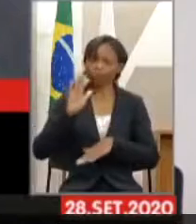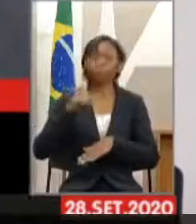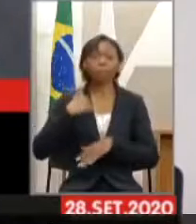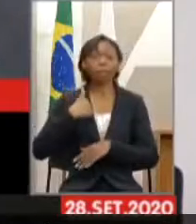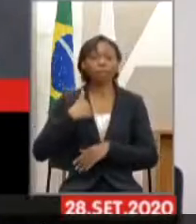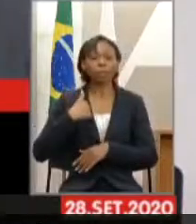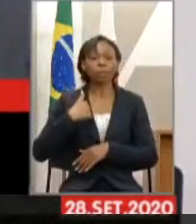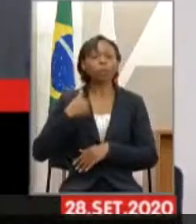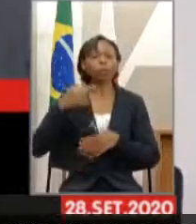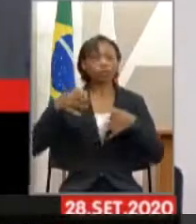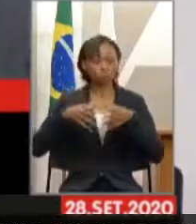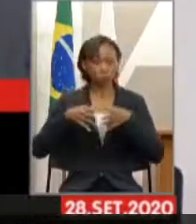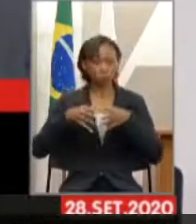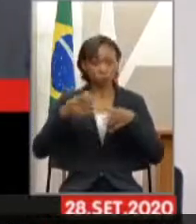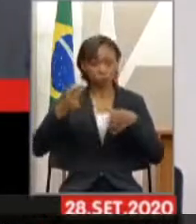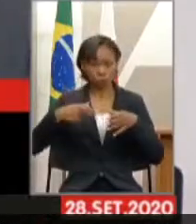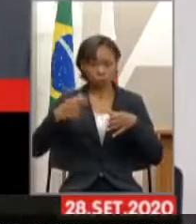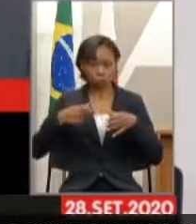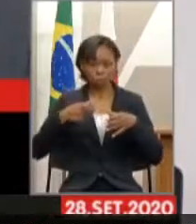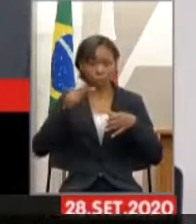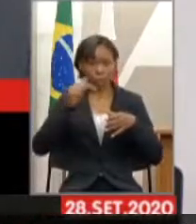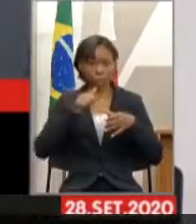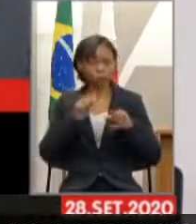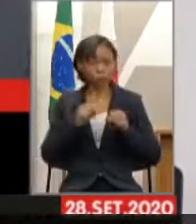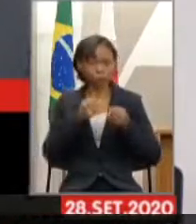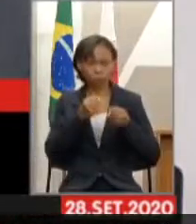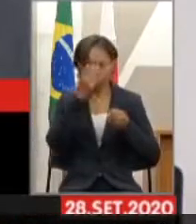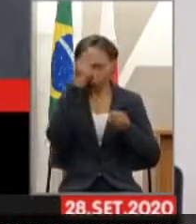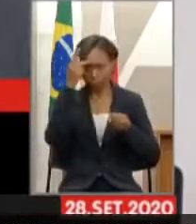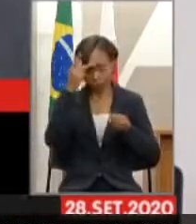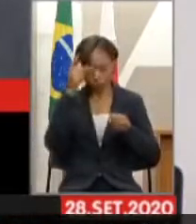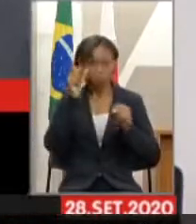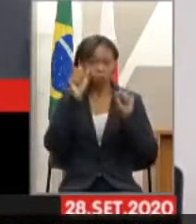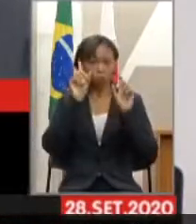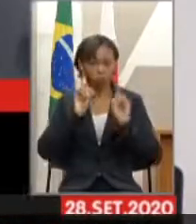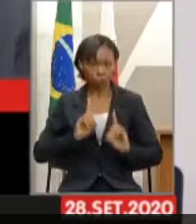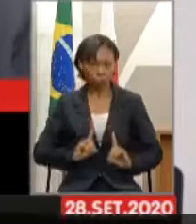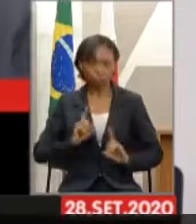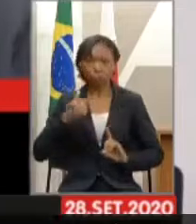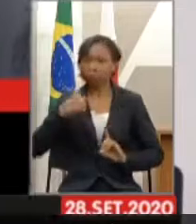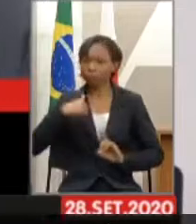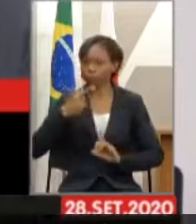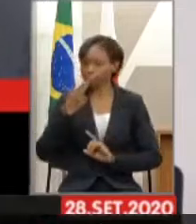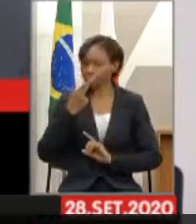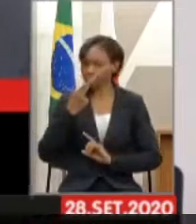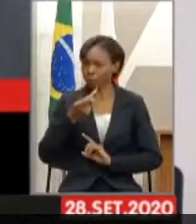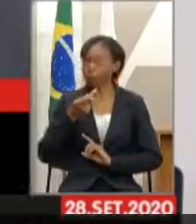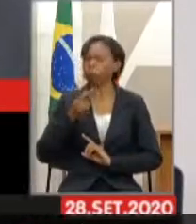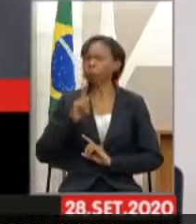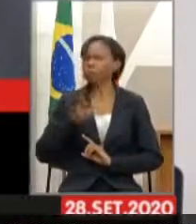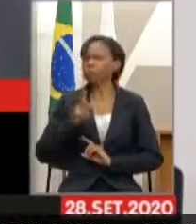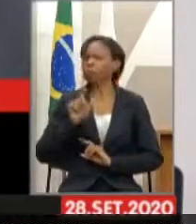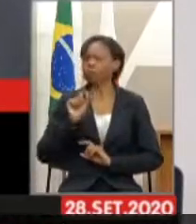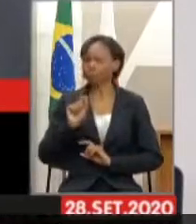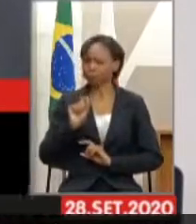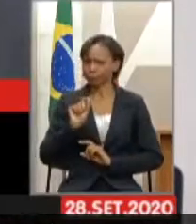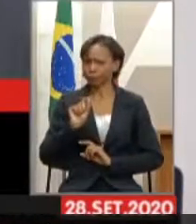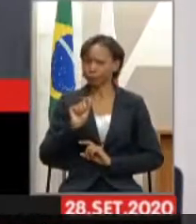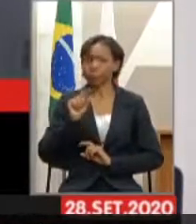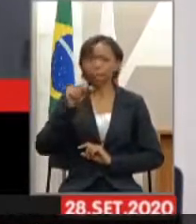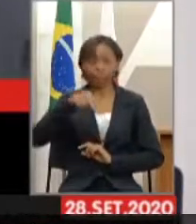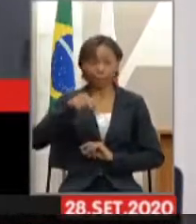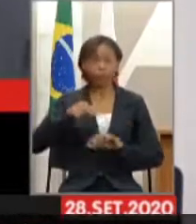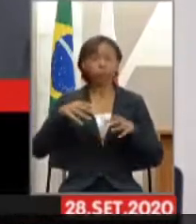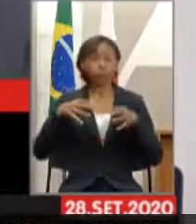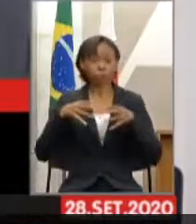nesta comissão de defesa das pessoas com deficiência, de que nós aqui queremos,